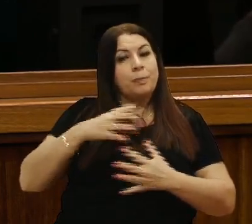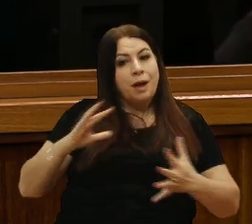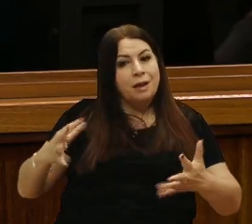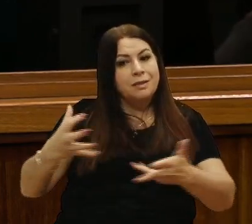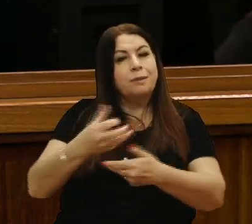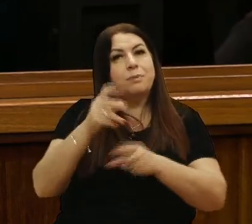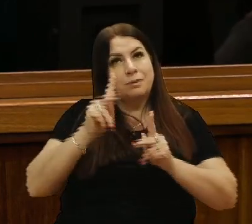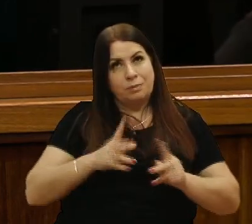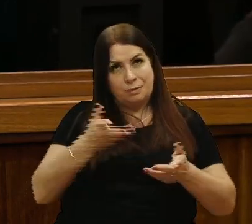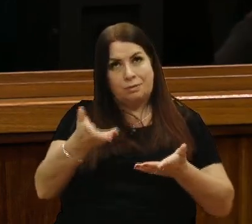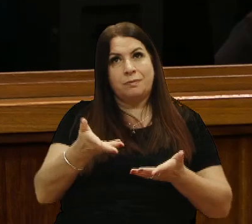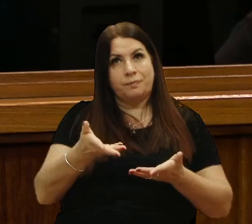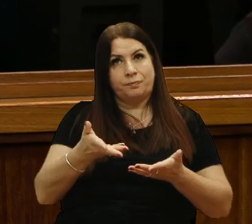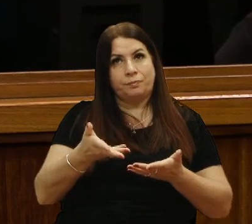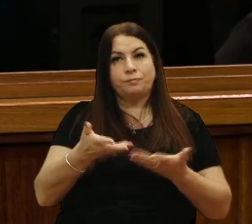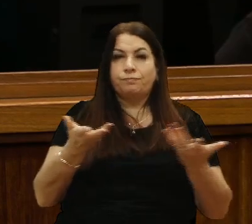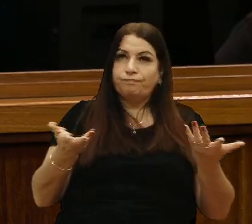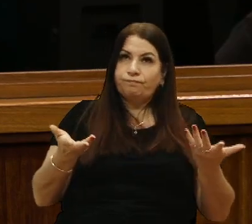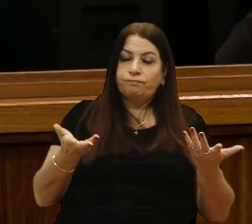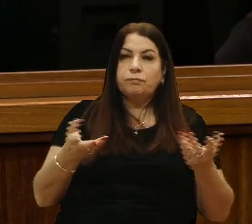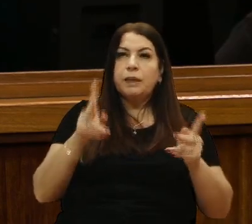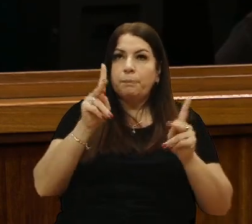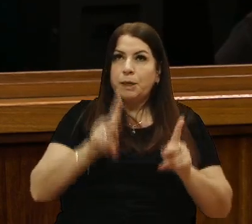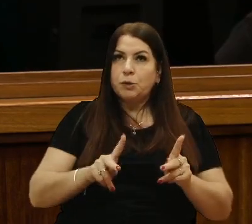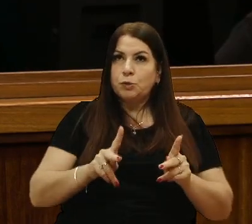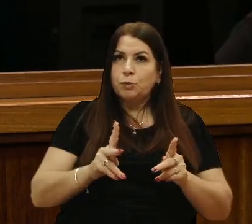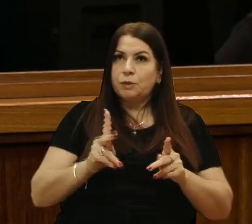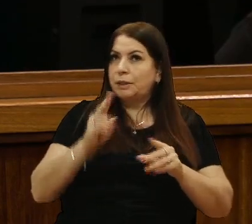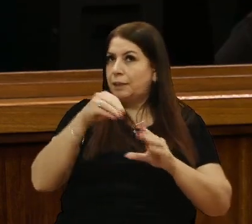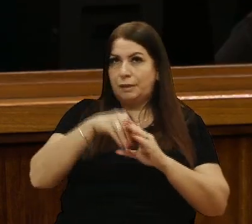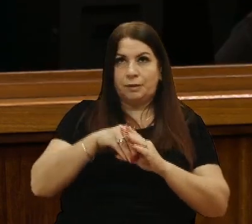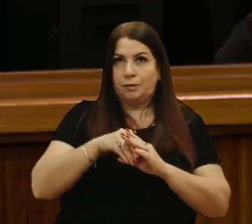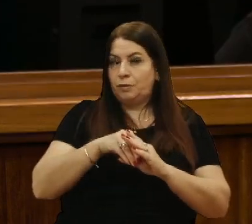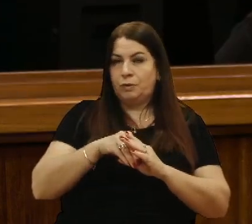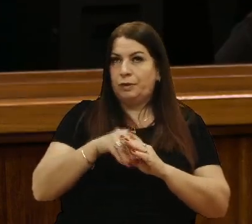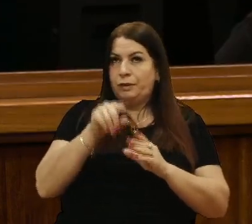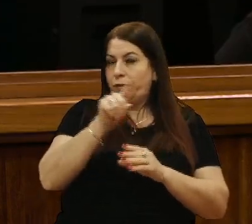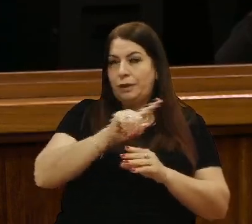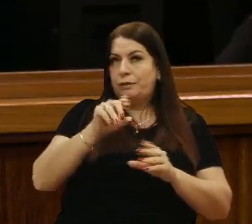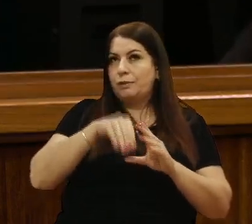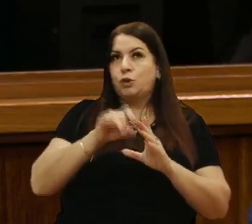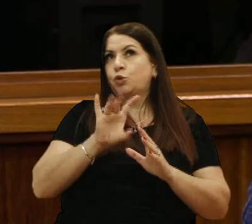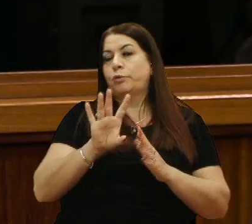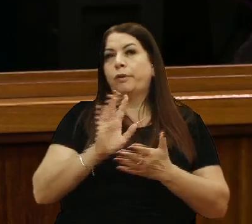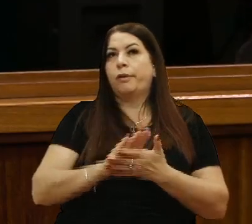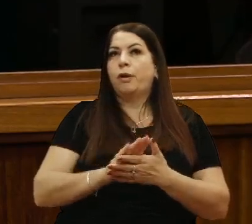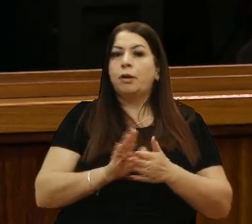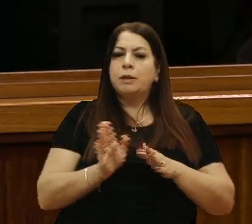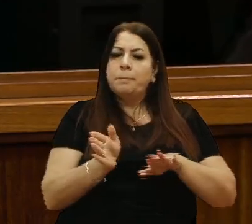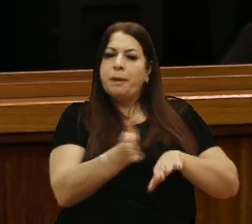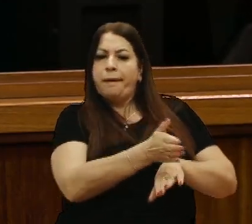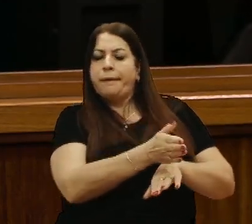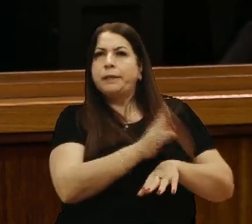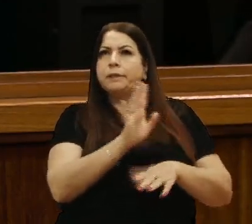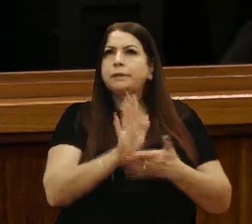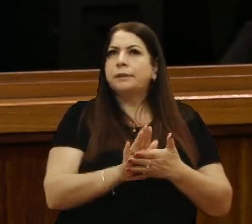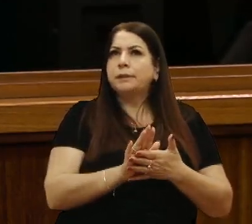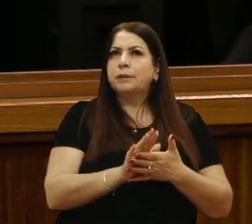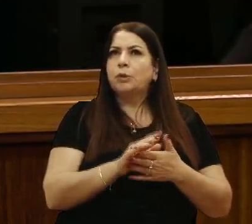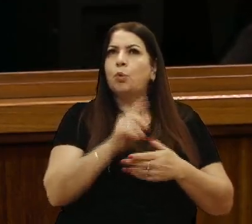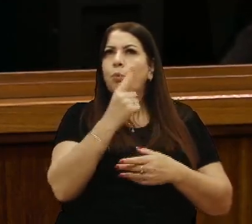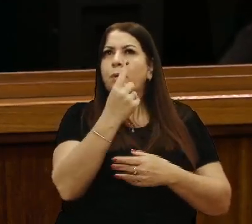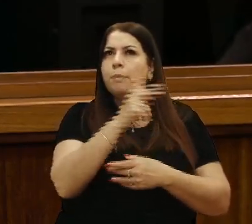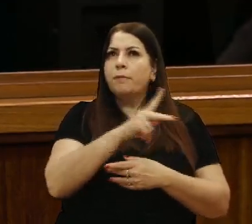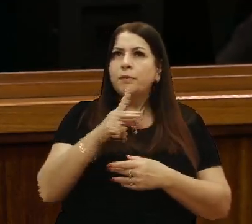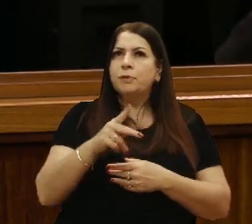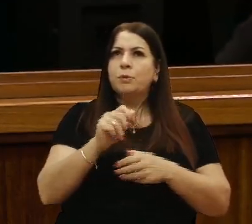aquela pessoa. Não é só aquela pessoa que vai estar lá dentro. Ela não vai estar lá dentro só num canto sem saber, ou com uma